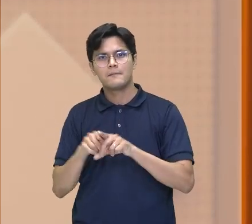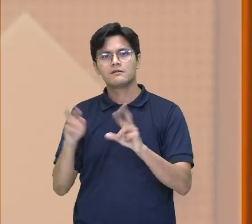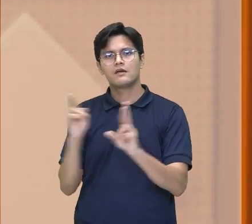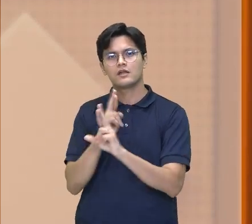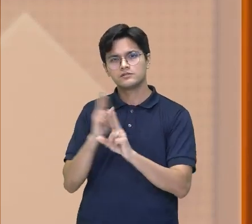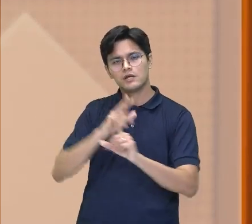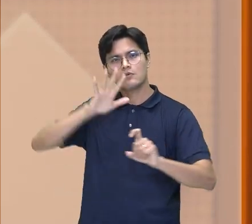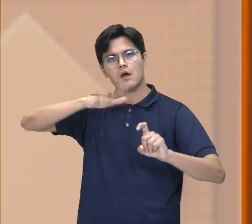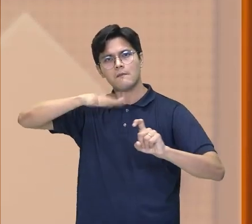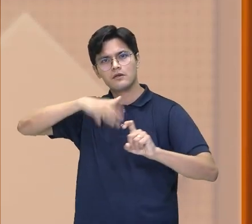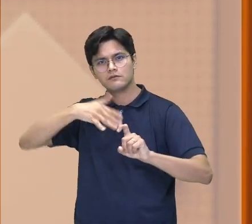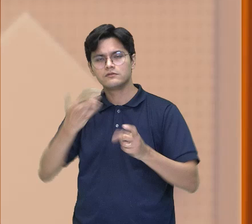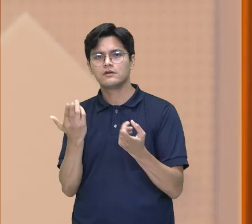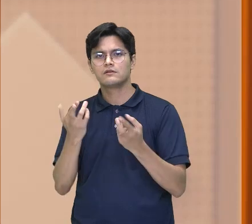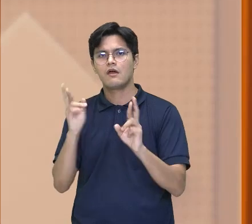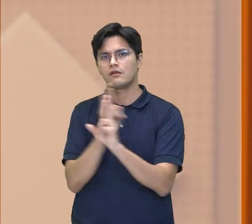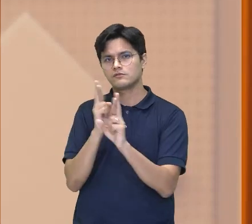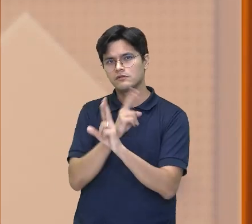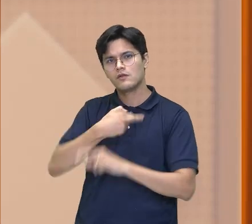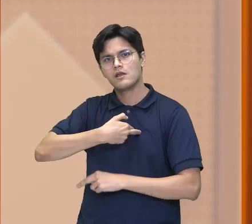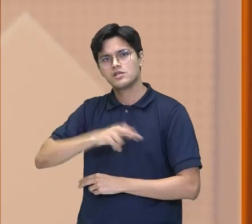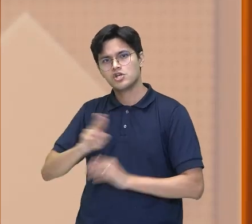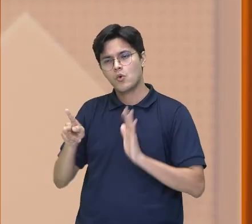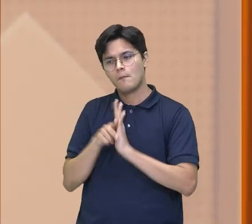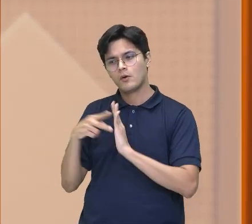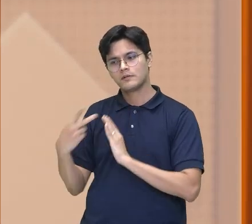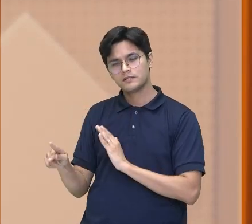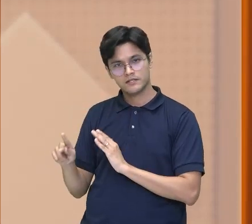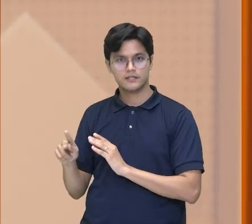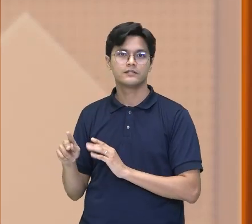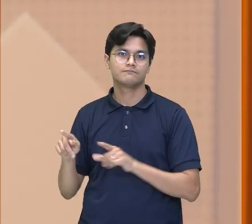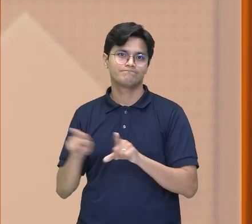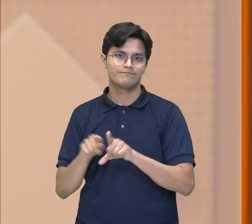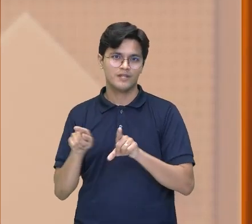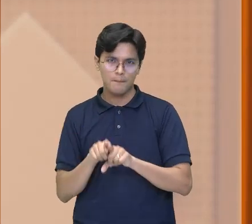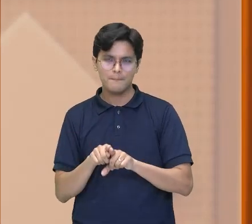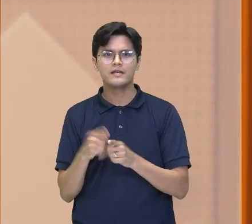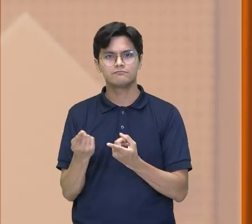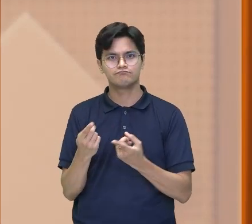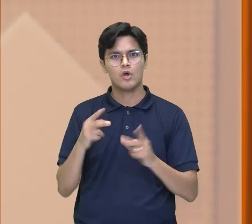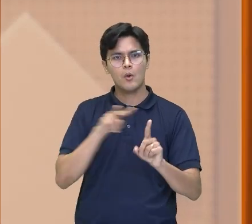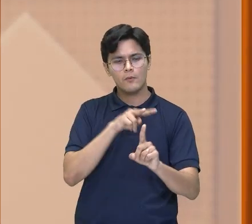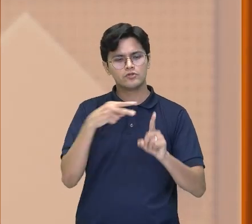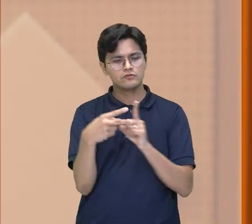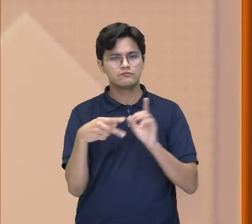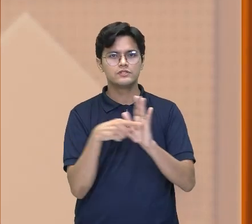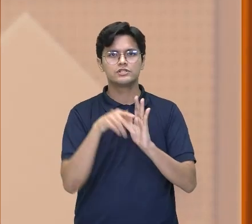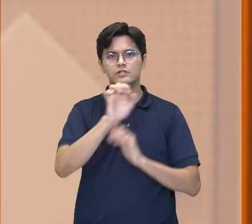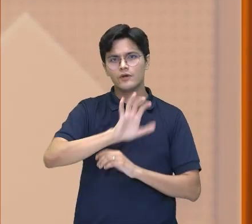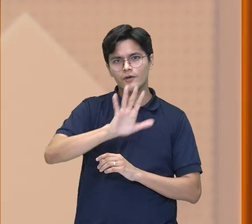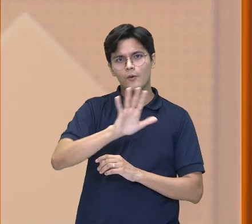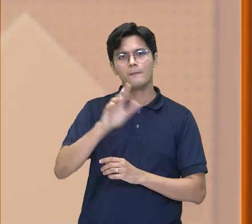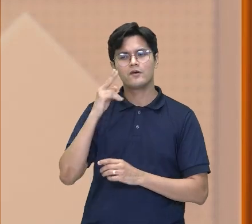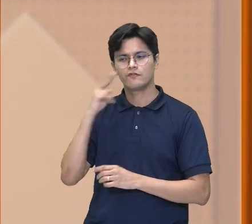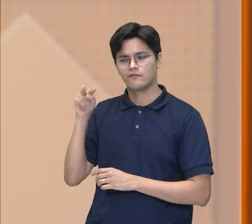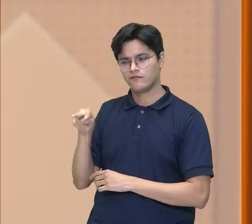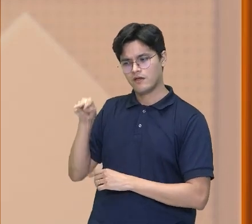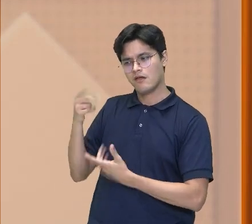alguma referência à sua religiosidade. Eram tidos também como selvagens. e também como mercadorias